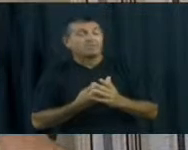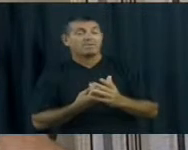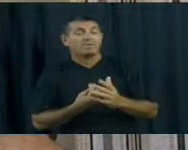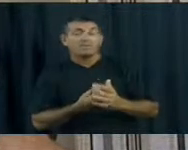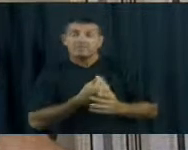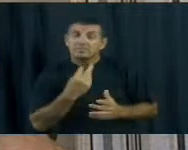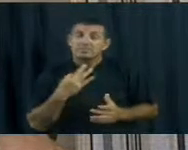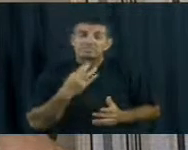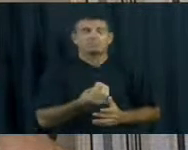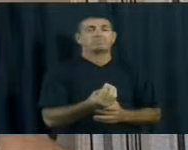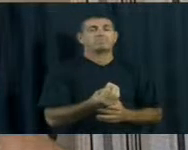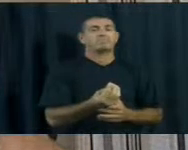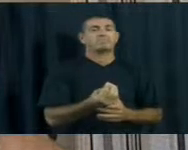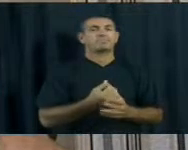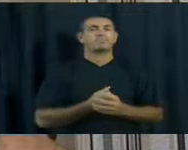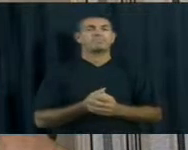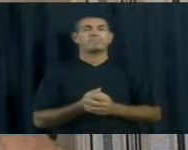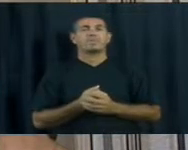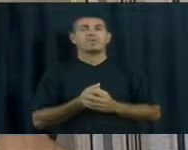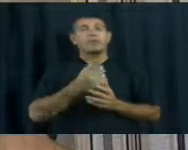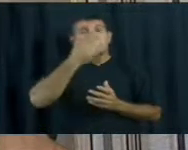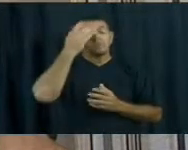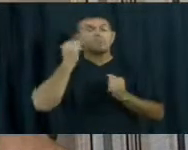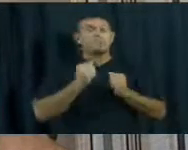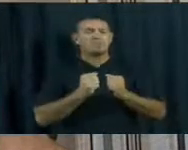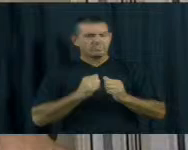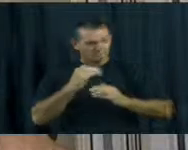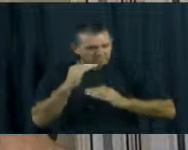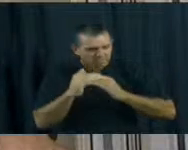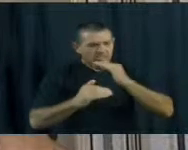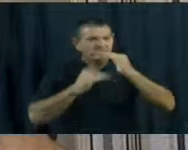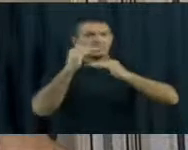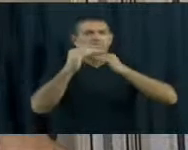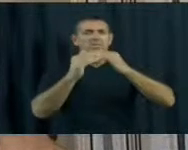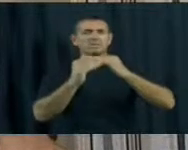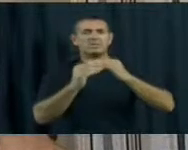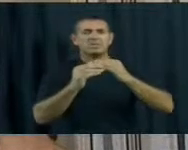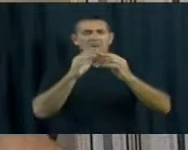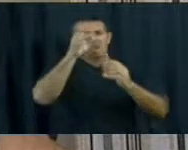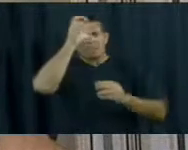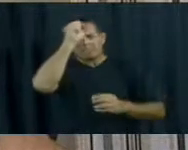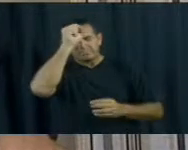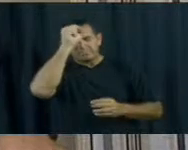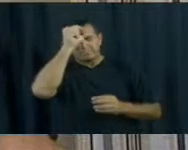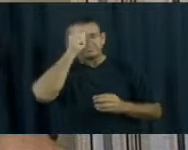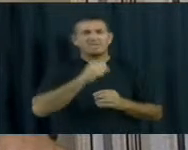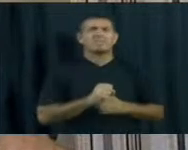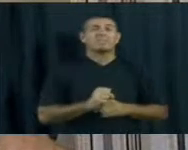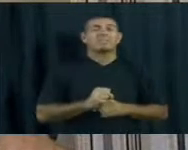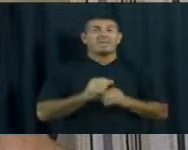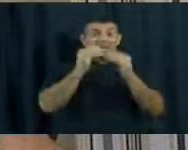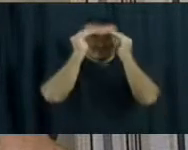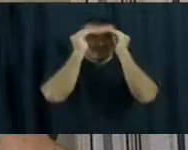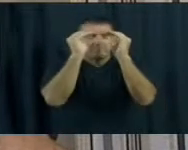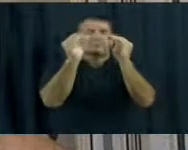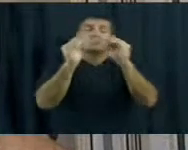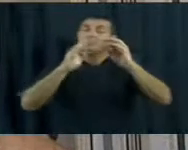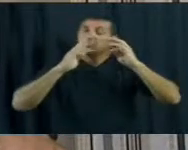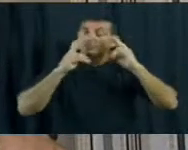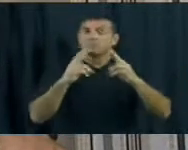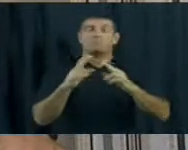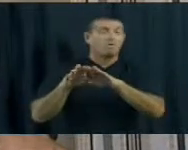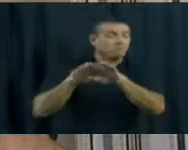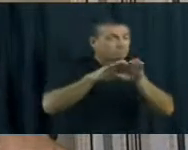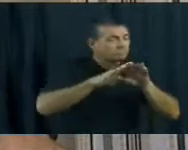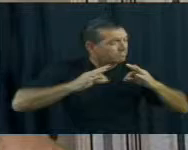tem que mostrar para aquela pessoa que ela pode ser produtiva, que ela pode ser amada, que ela pode ser respeitada, independente